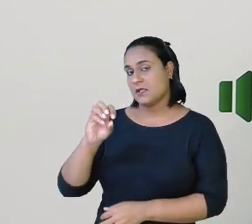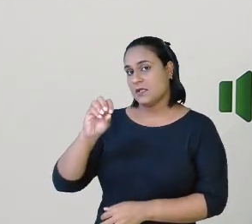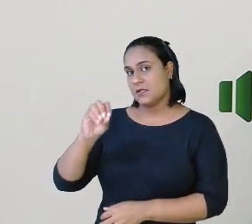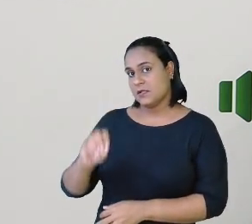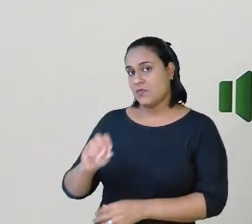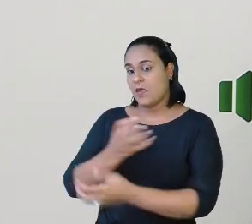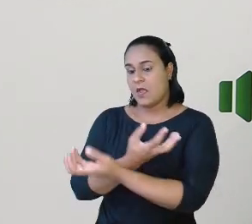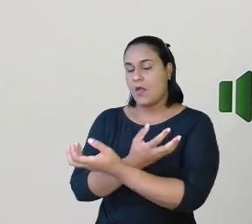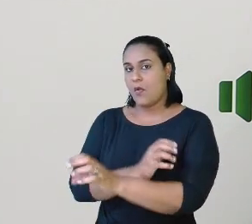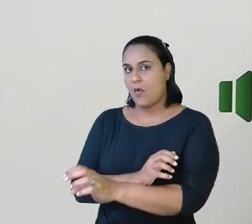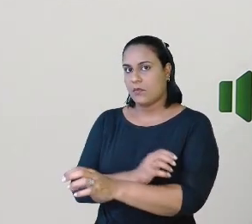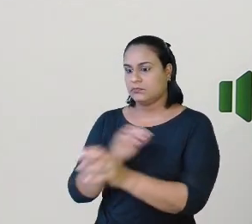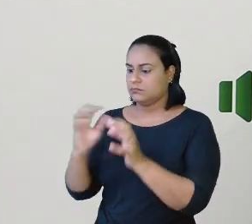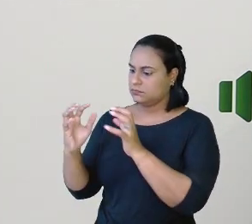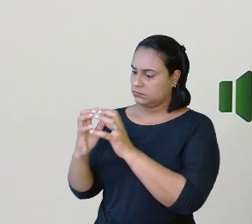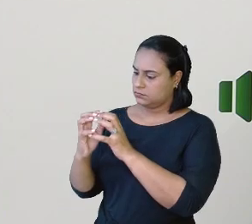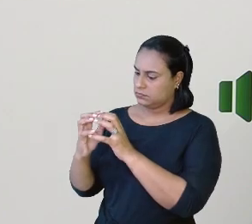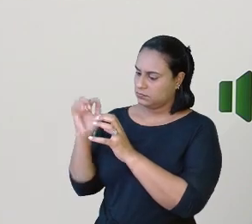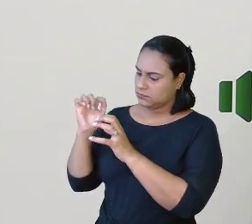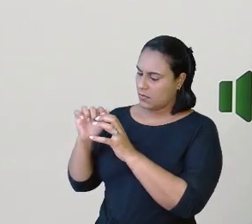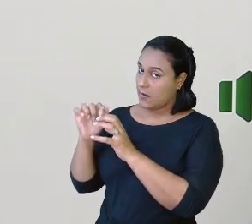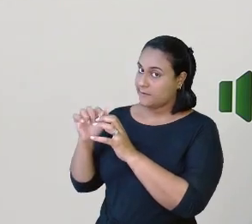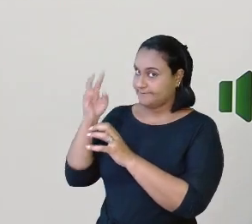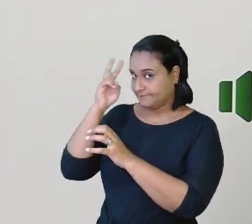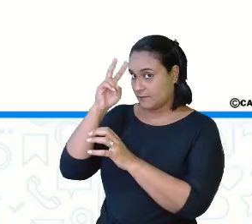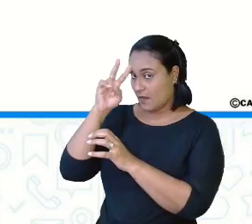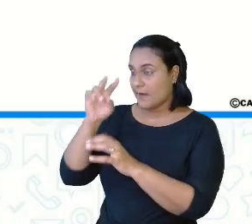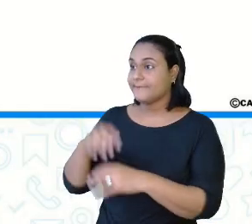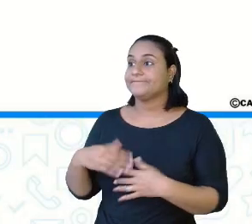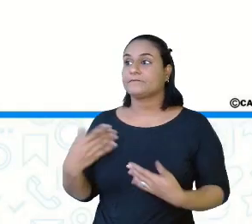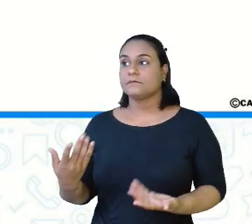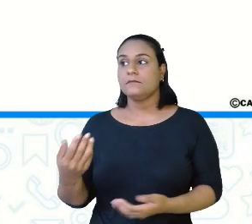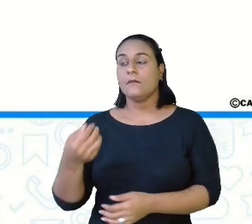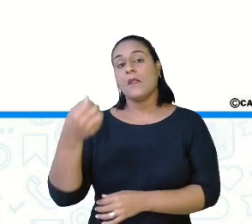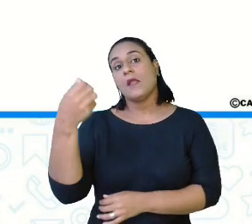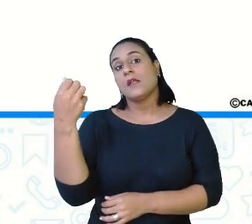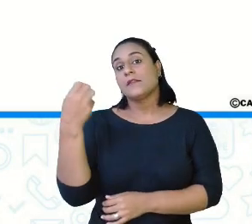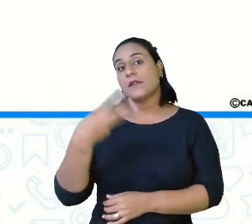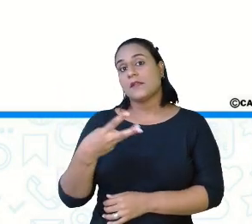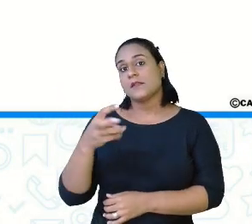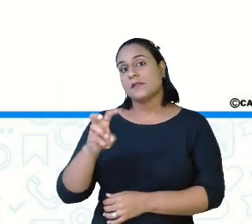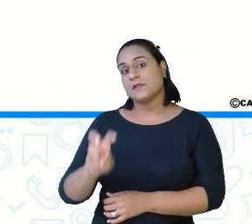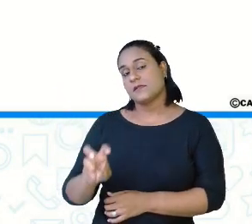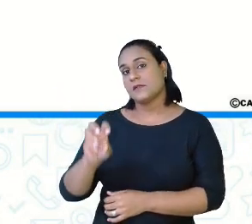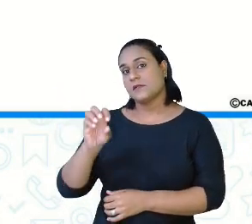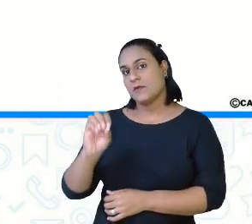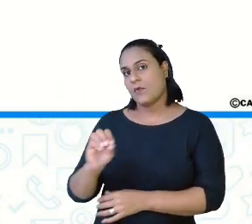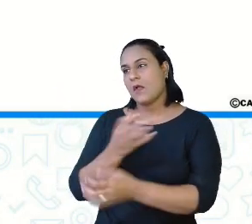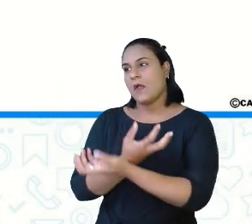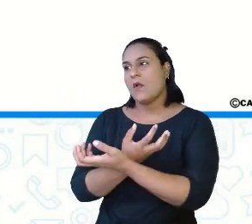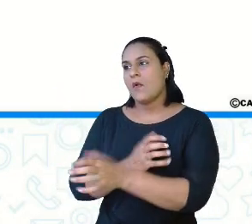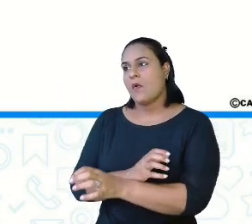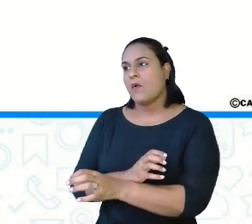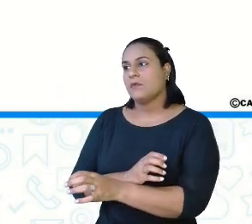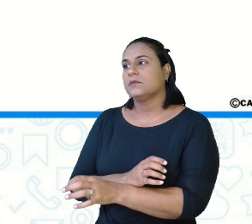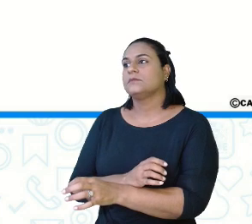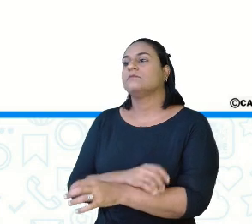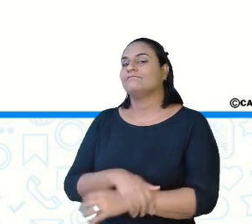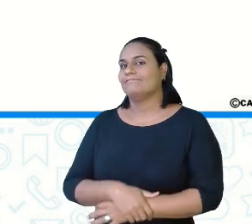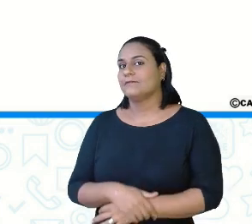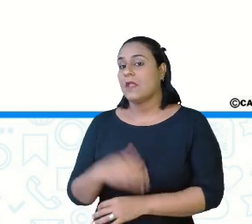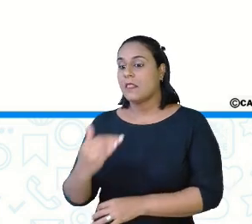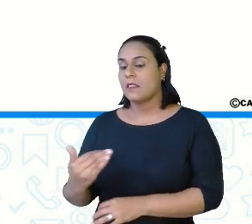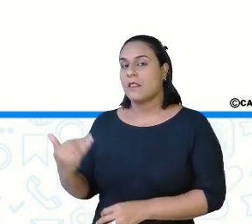da aula do crânio da criança? Pois é. Nascemos com 350 ossos, chegamos a 206 na